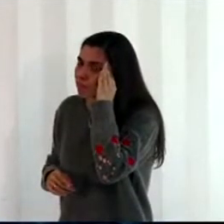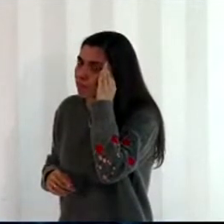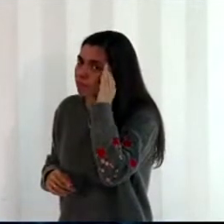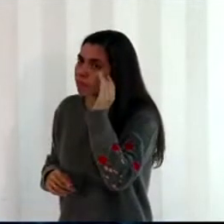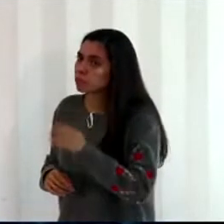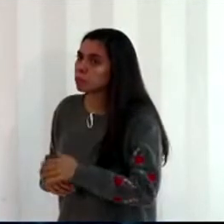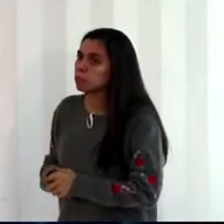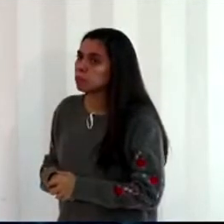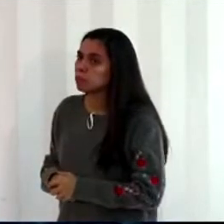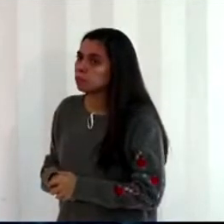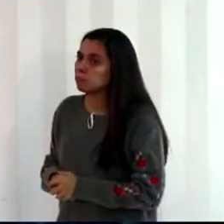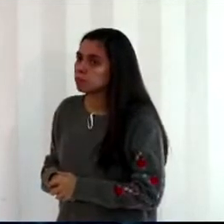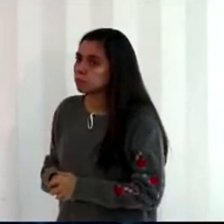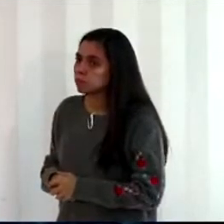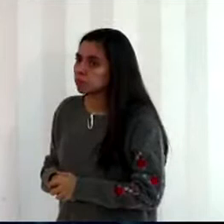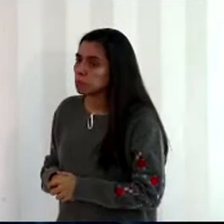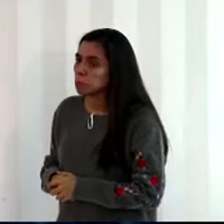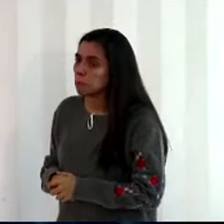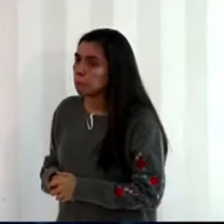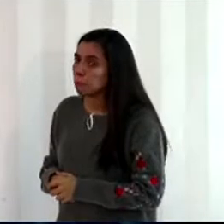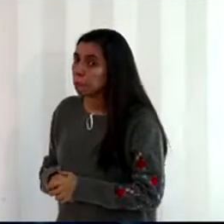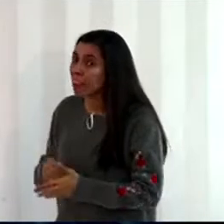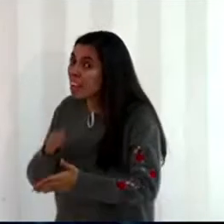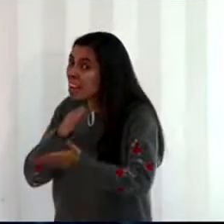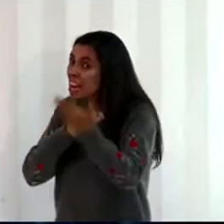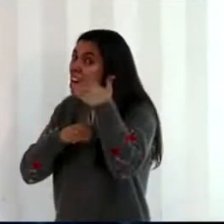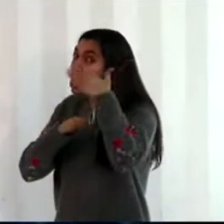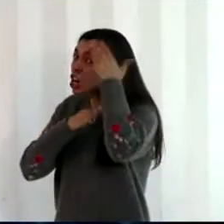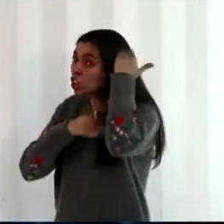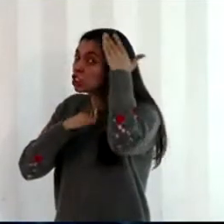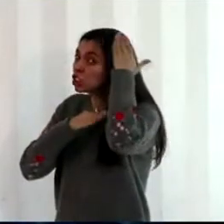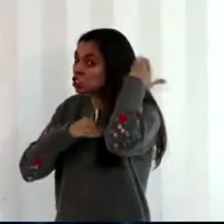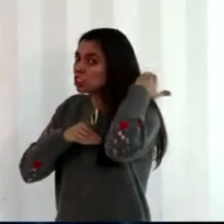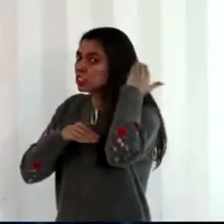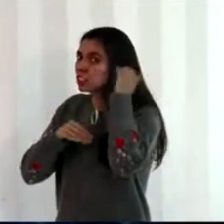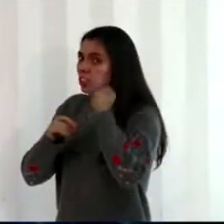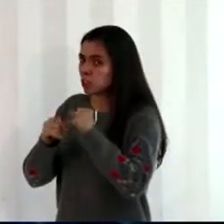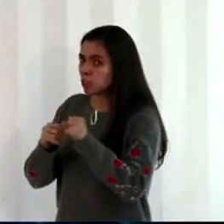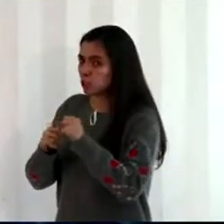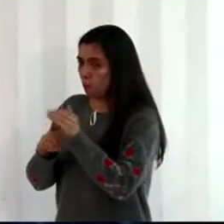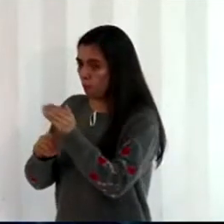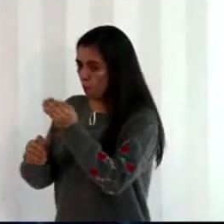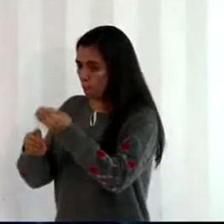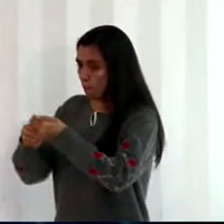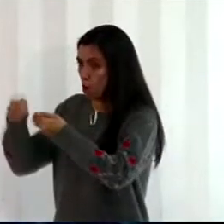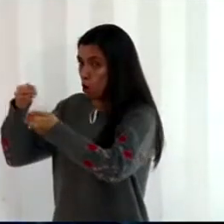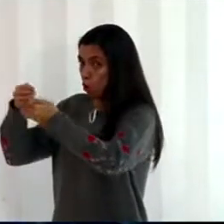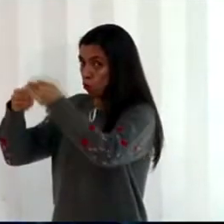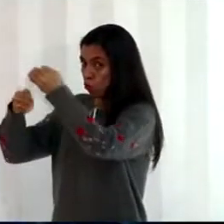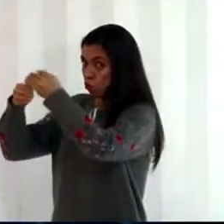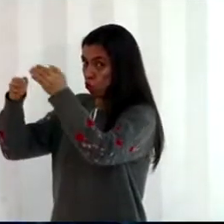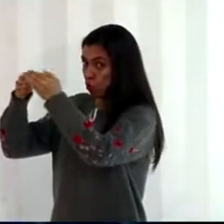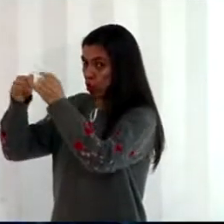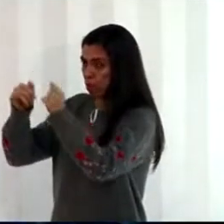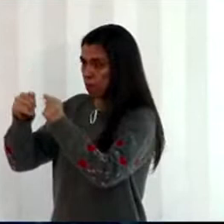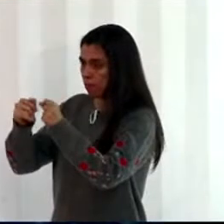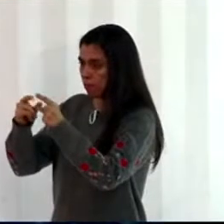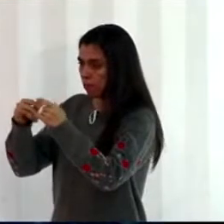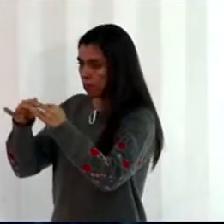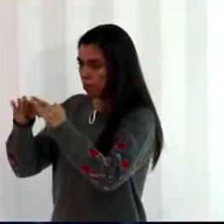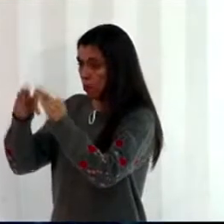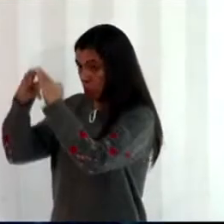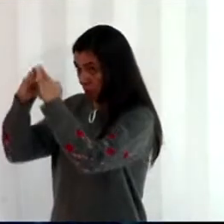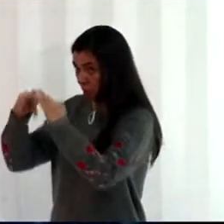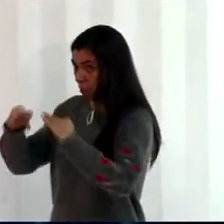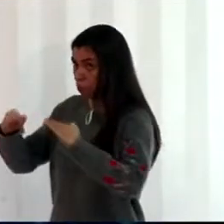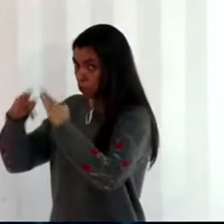Senhor. Antes daquele tempo, alguém vinha a um monte de 20 medidas e havia somente 10. Vinha ao